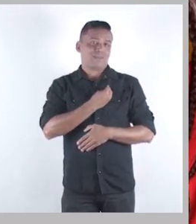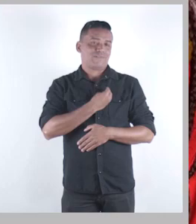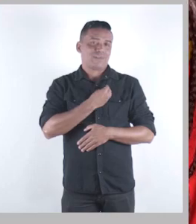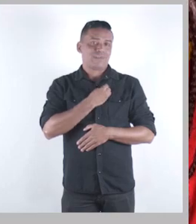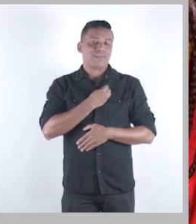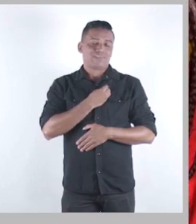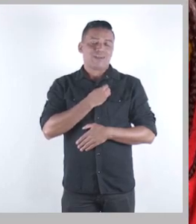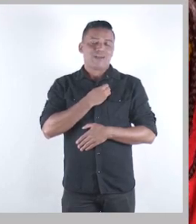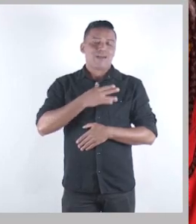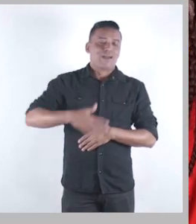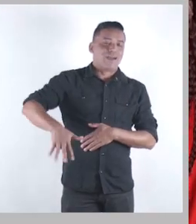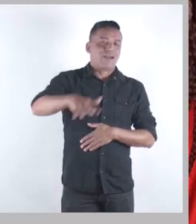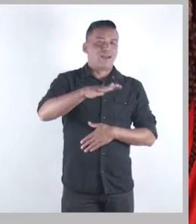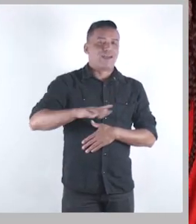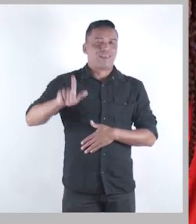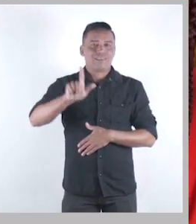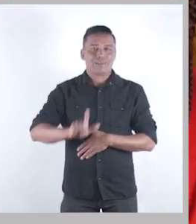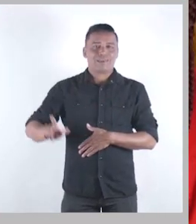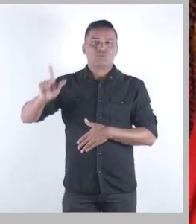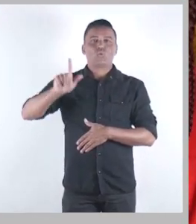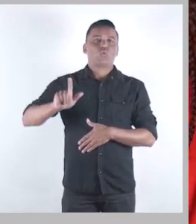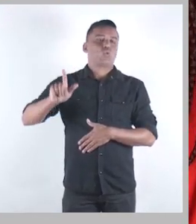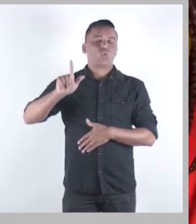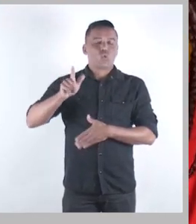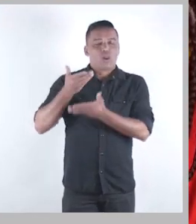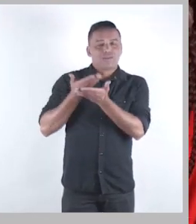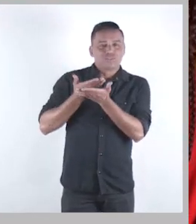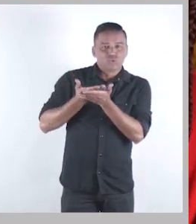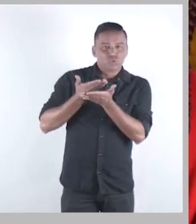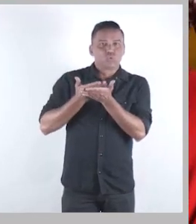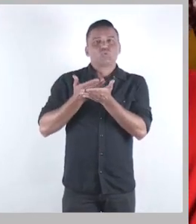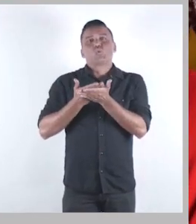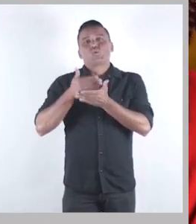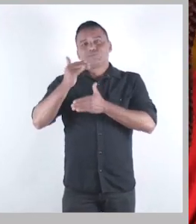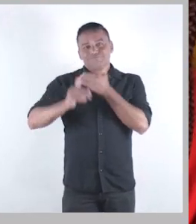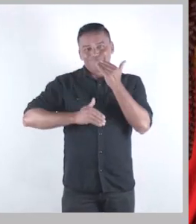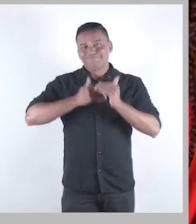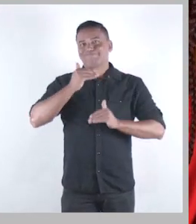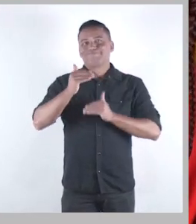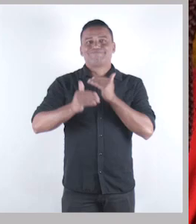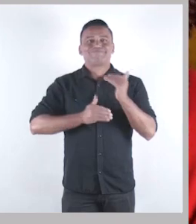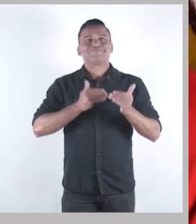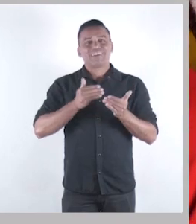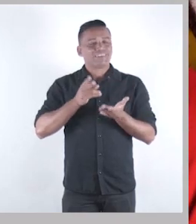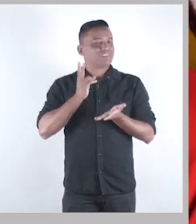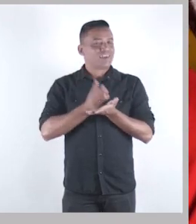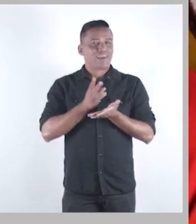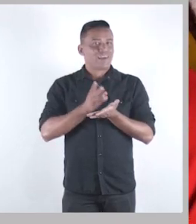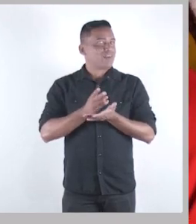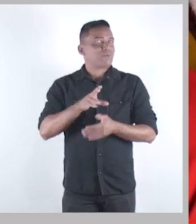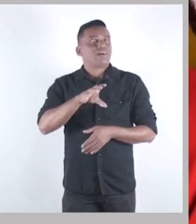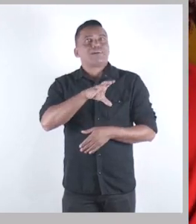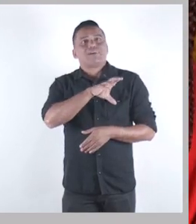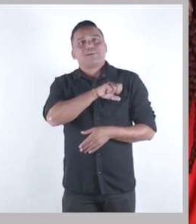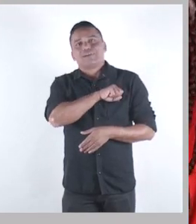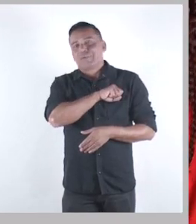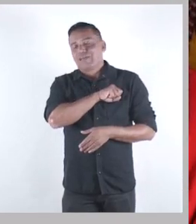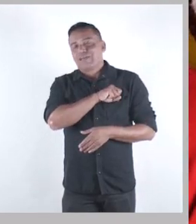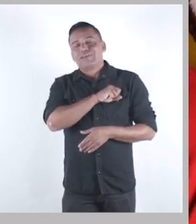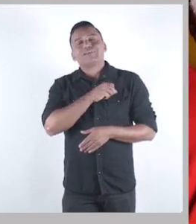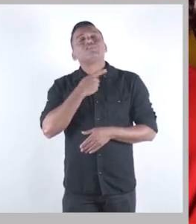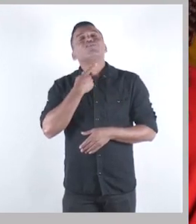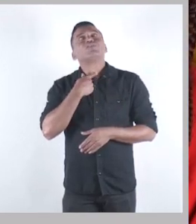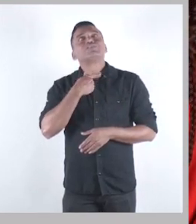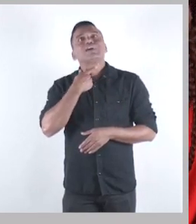área da literatura, de bojo, digamos assim, passei a desenvolver aquelas coisas com as quais eu sempre sonhei,